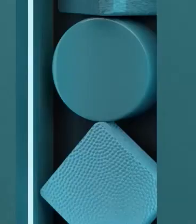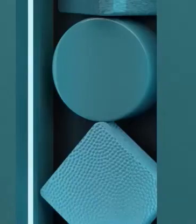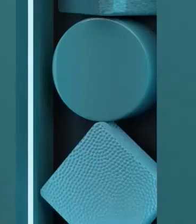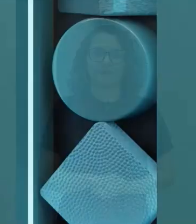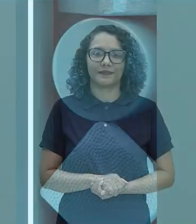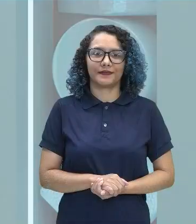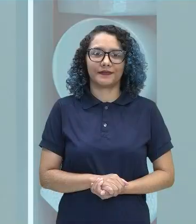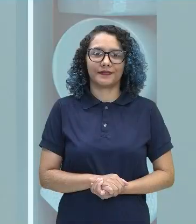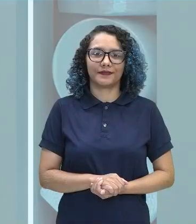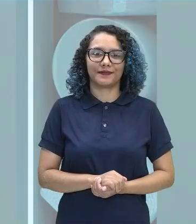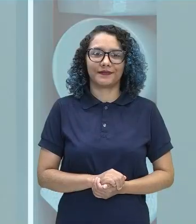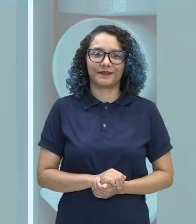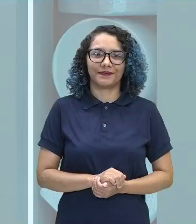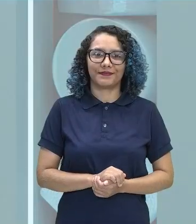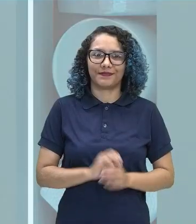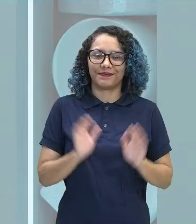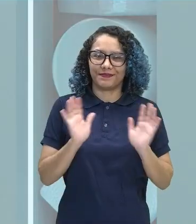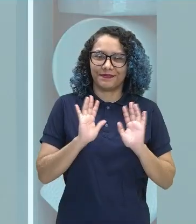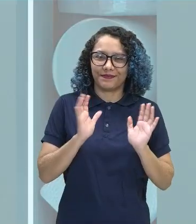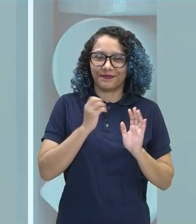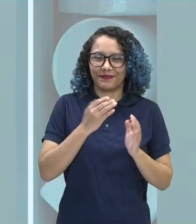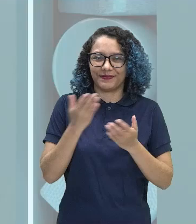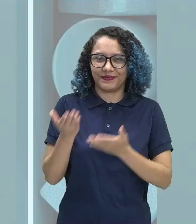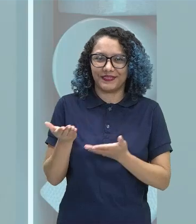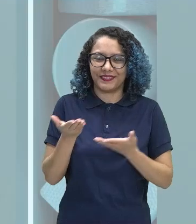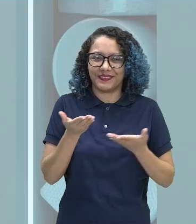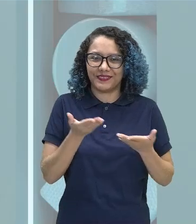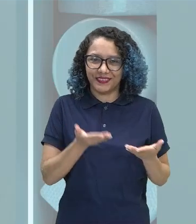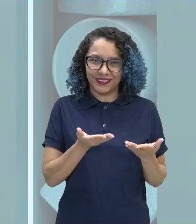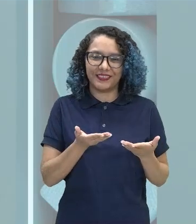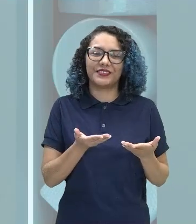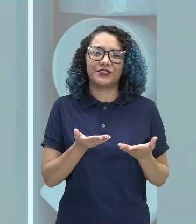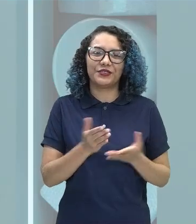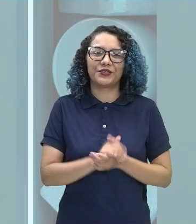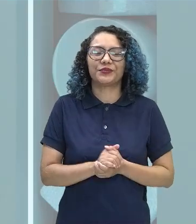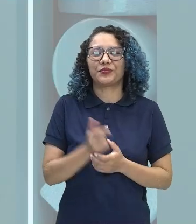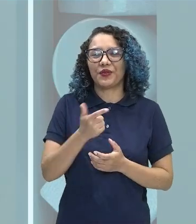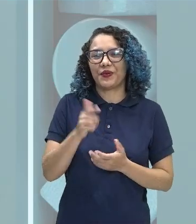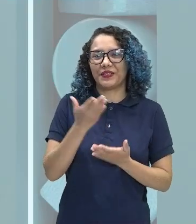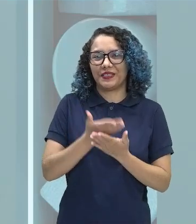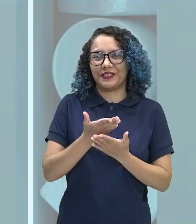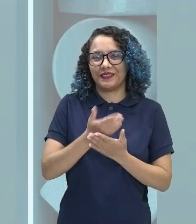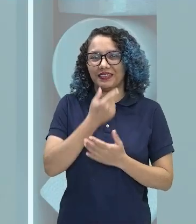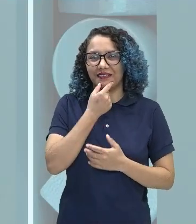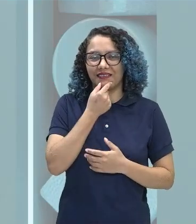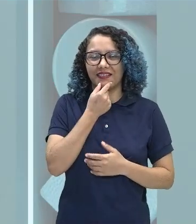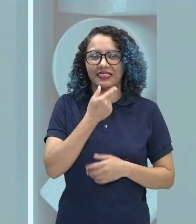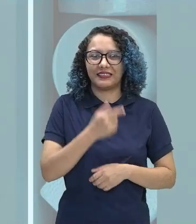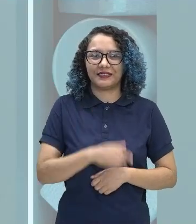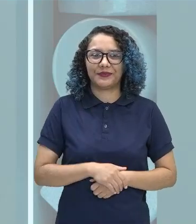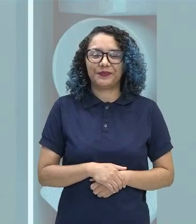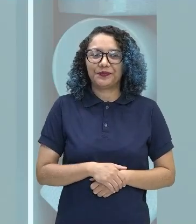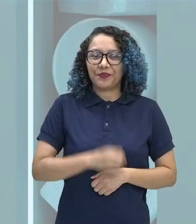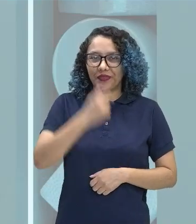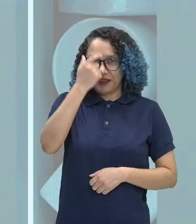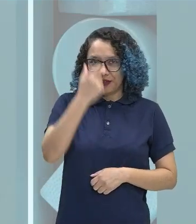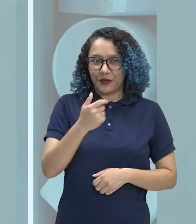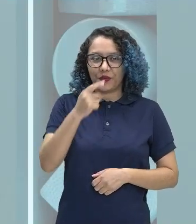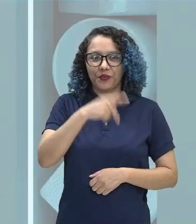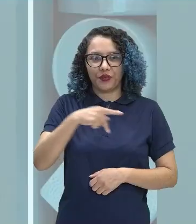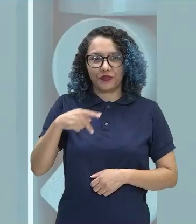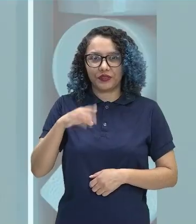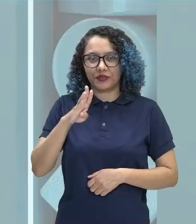Hello guys, welcome to one more class. Olá pessoal, bem-vindo a mais uma aula. Eu sou o professor